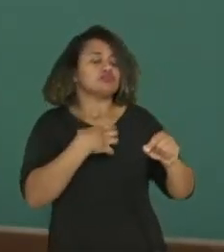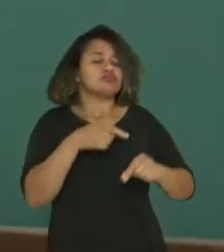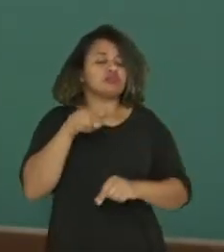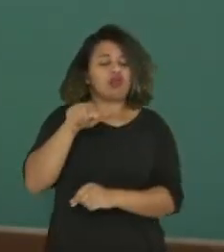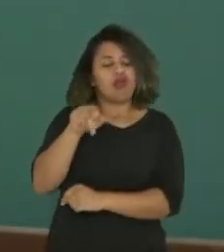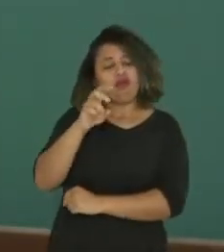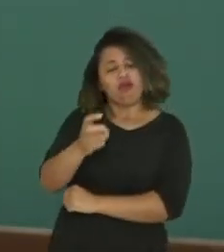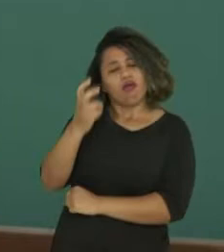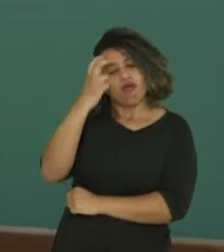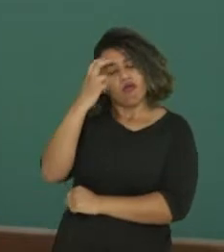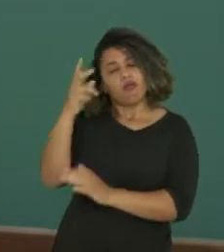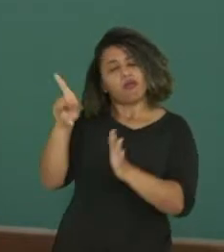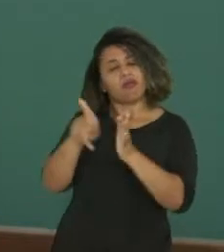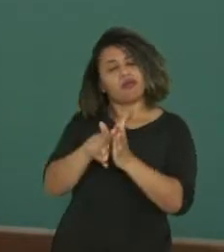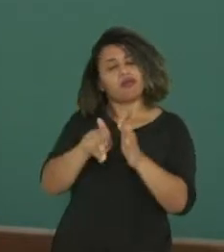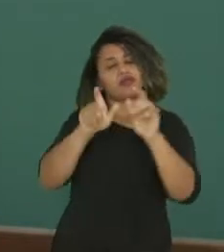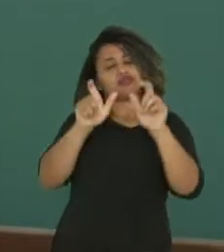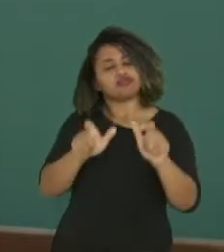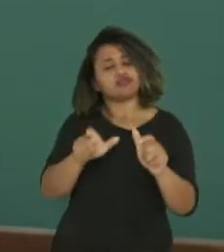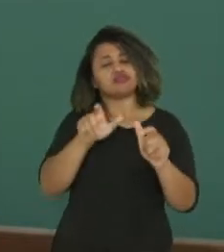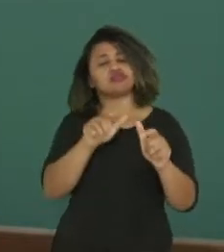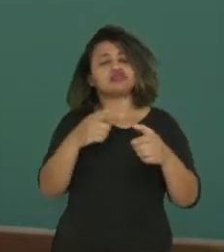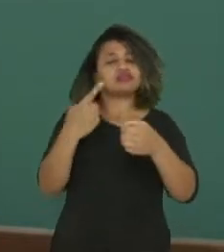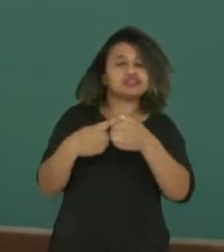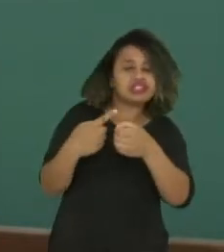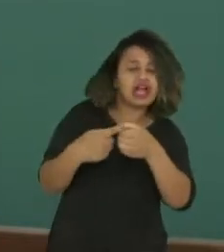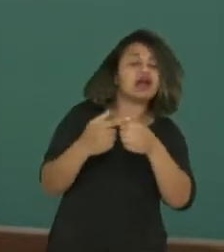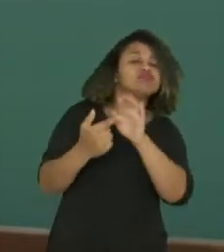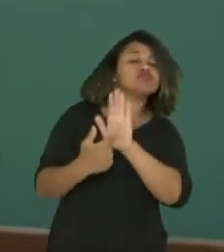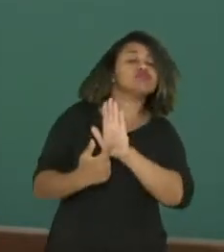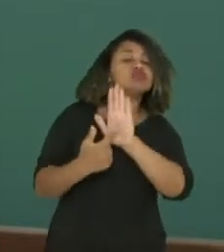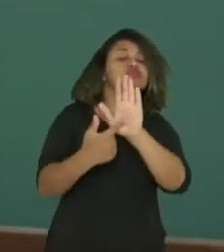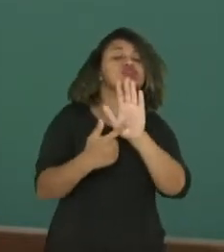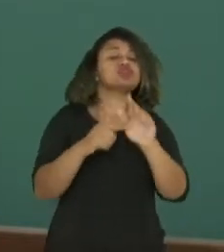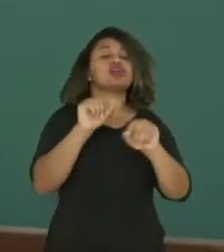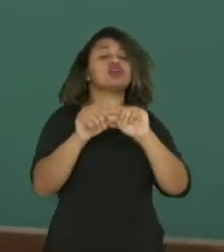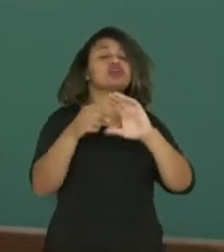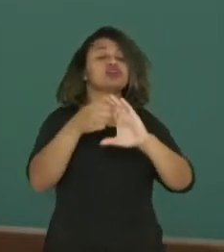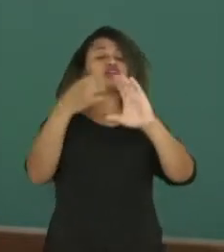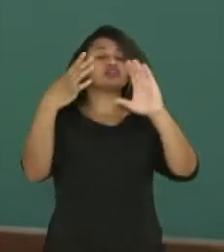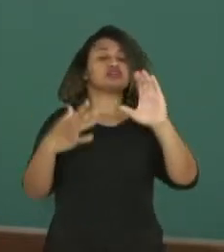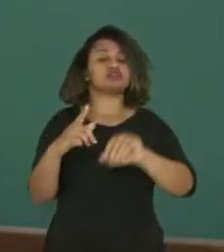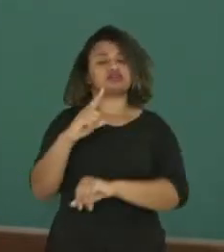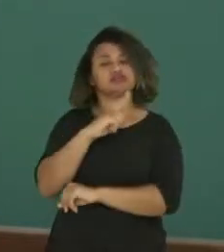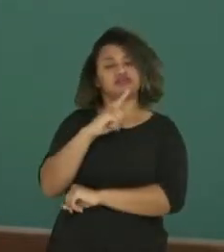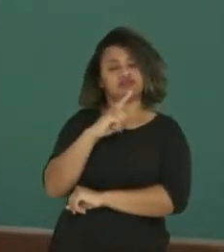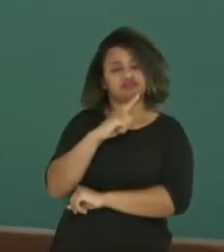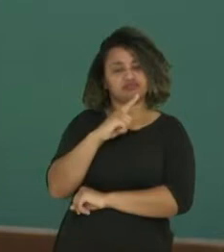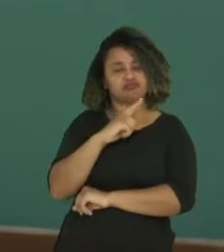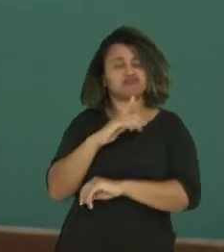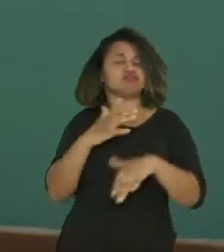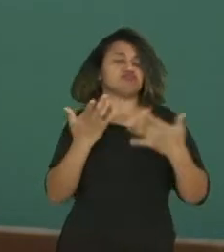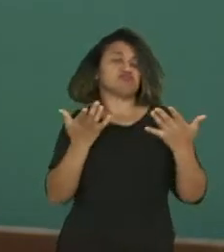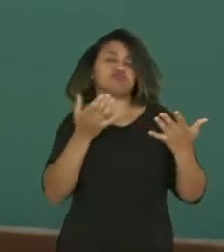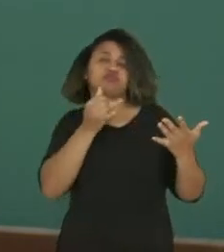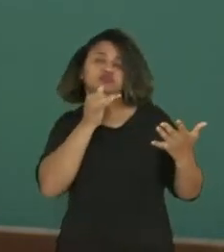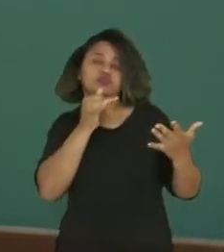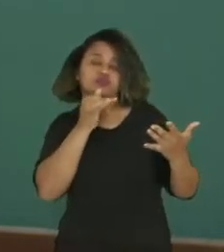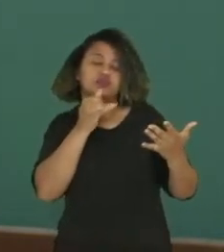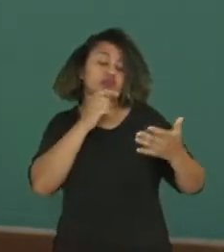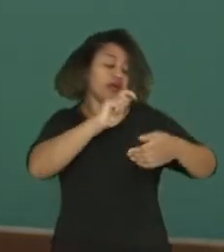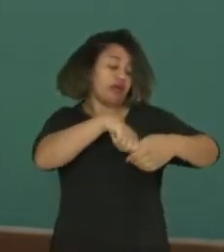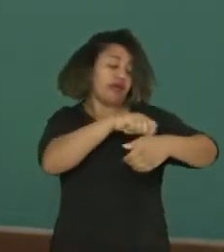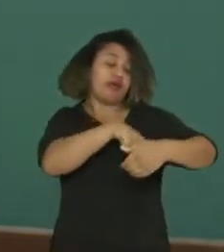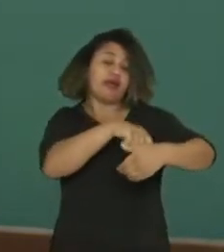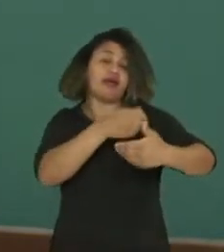cultura enraizada em determinado local ali apresentar as suas características, né? Como, por exemplo, a